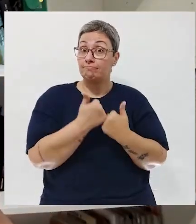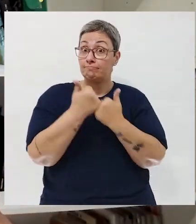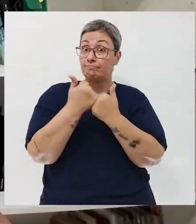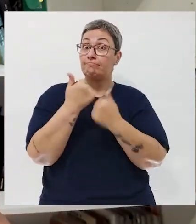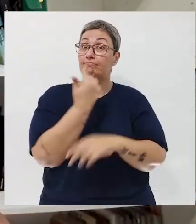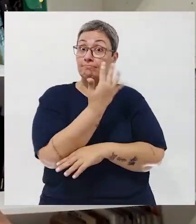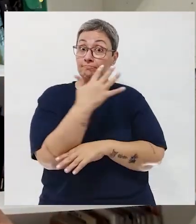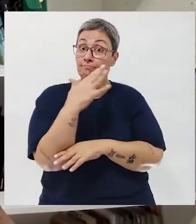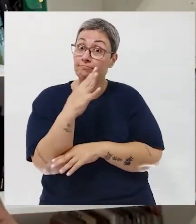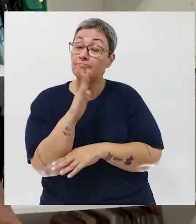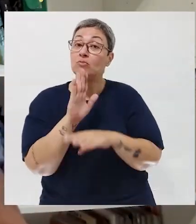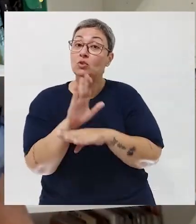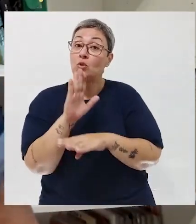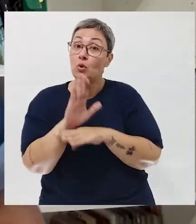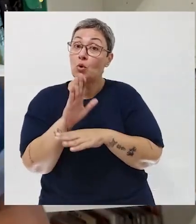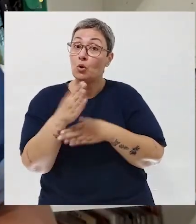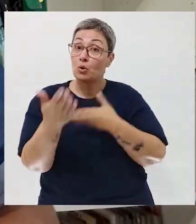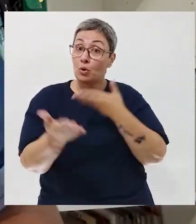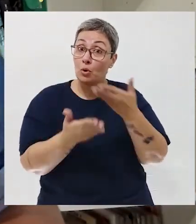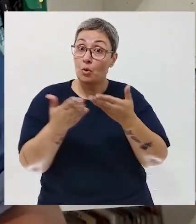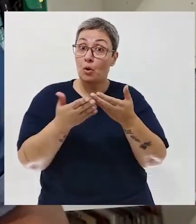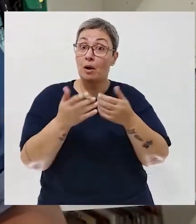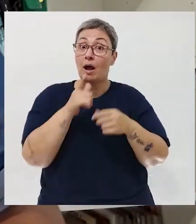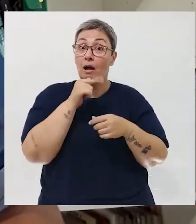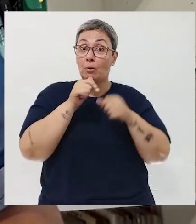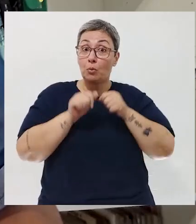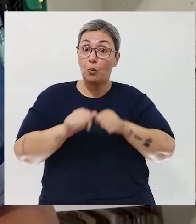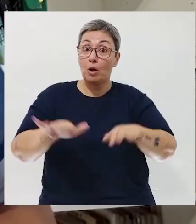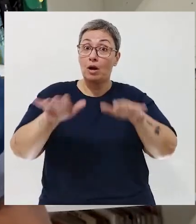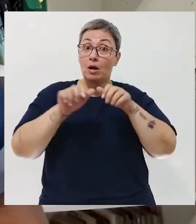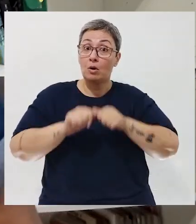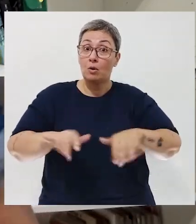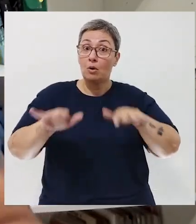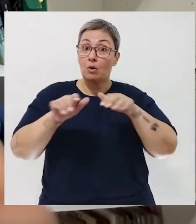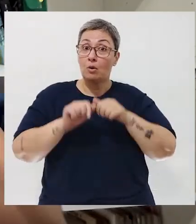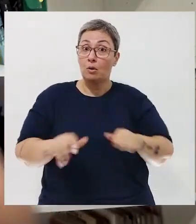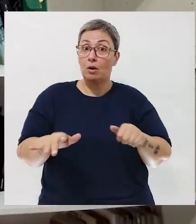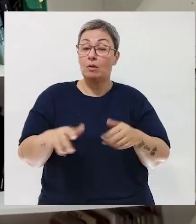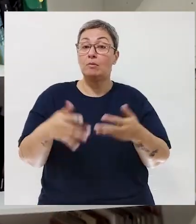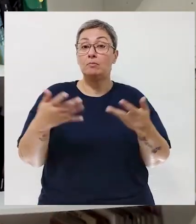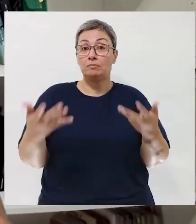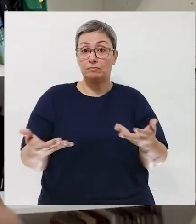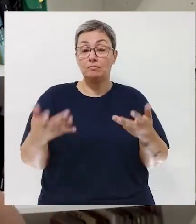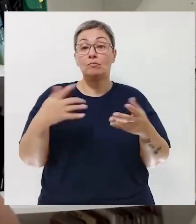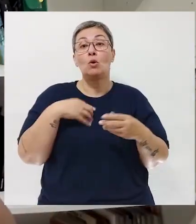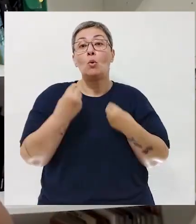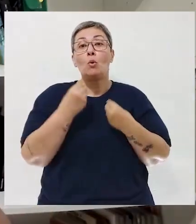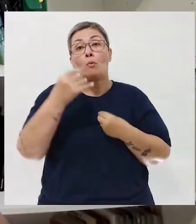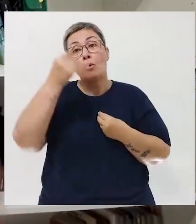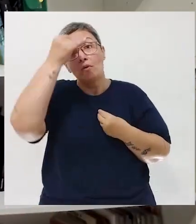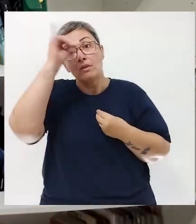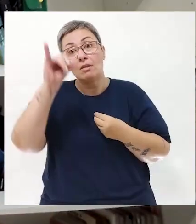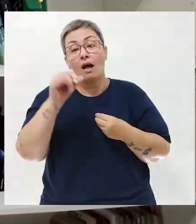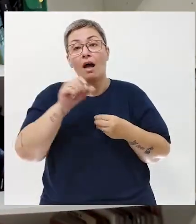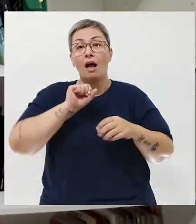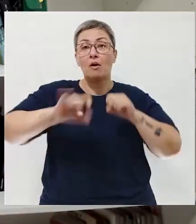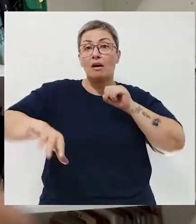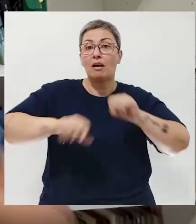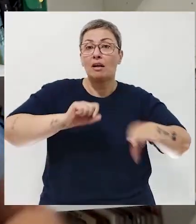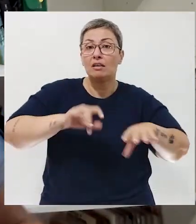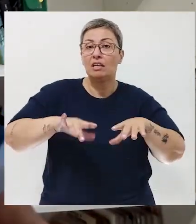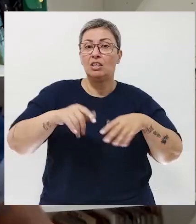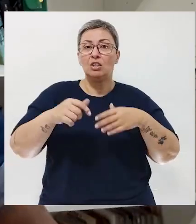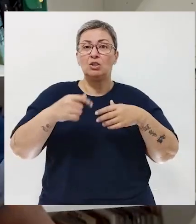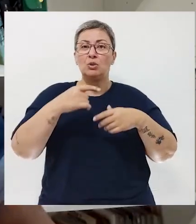contribuindo para a facilidade do escoamento da água da chuva, sabiam? Como a gente faz? Vamos evitar jogar lixo em qualquer ponto